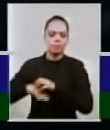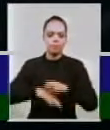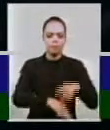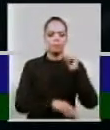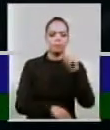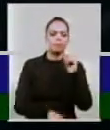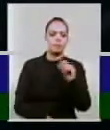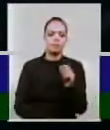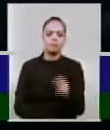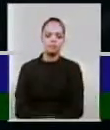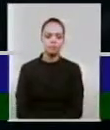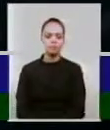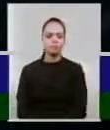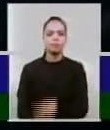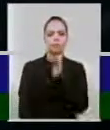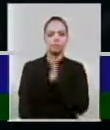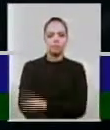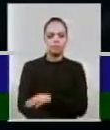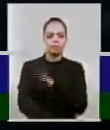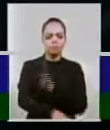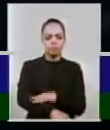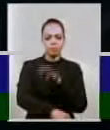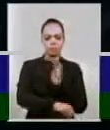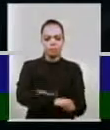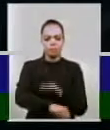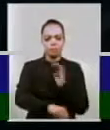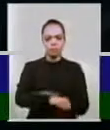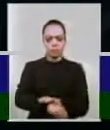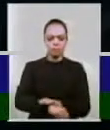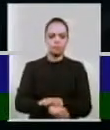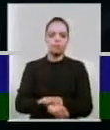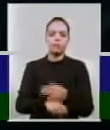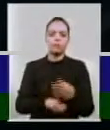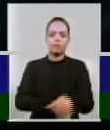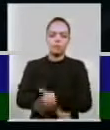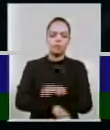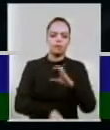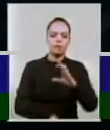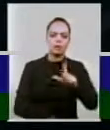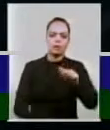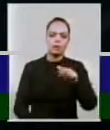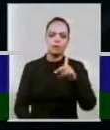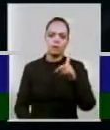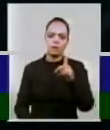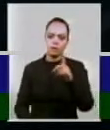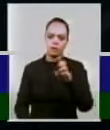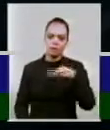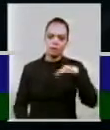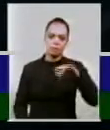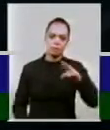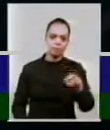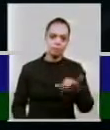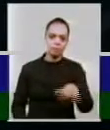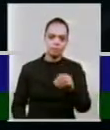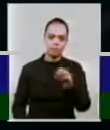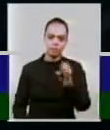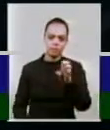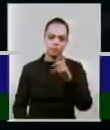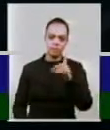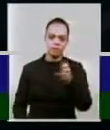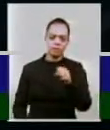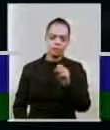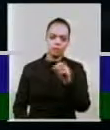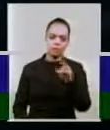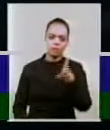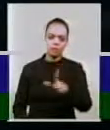Transporte reforço de pintura horizontal na rua Claudemir José de Souza, esquina com a Avenida Mato Grosso, bairro